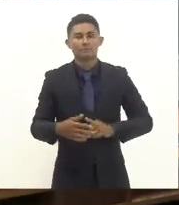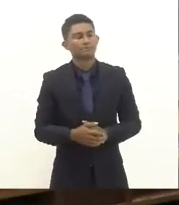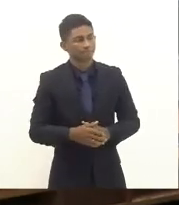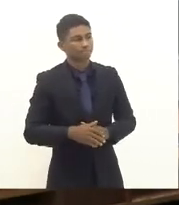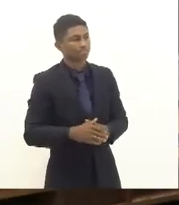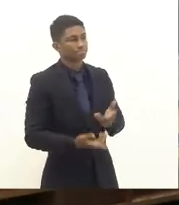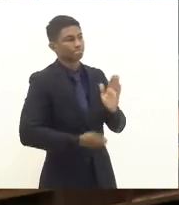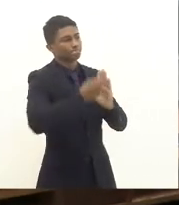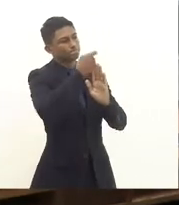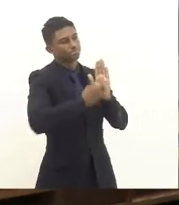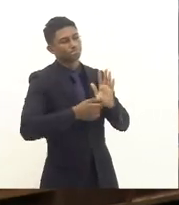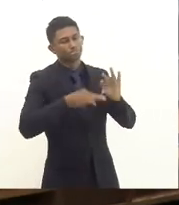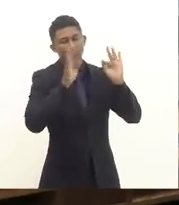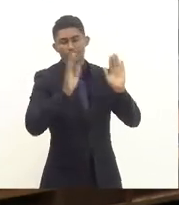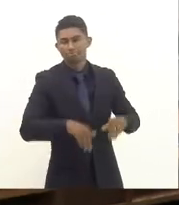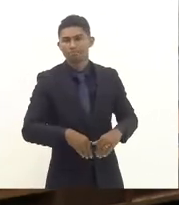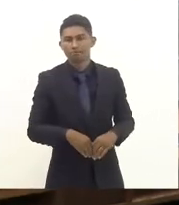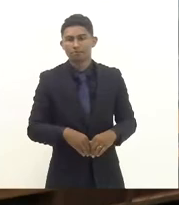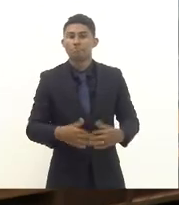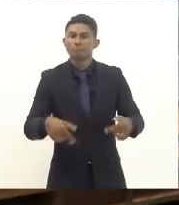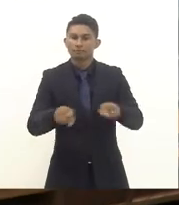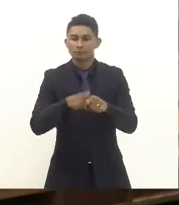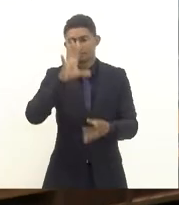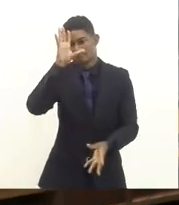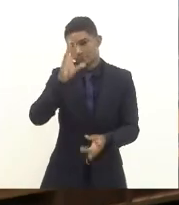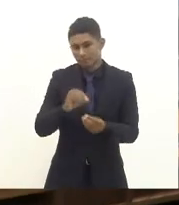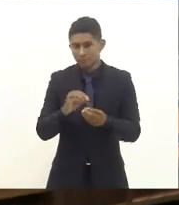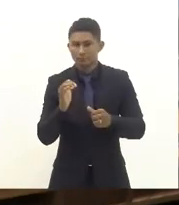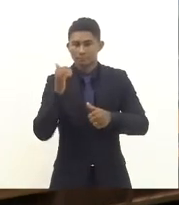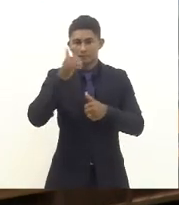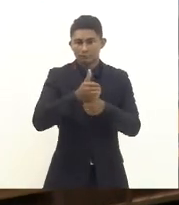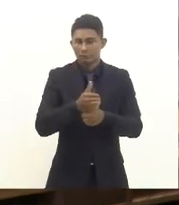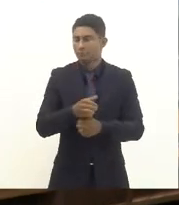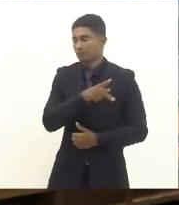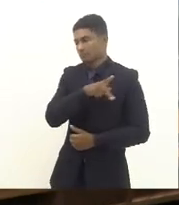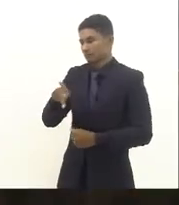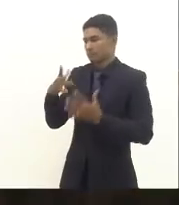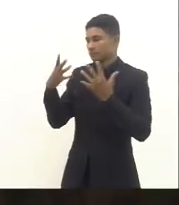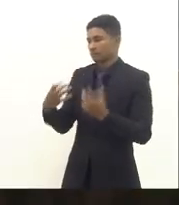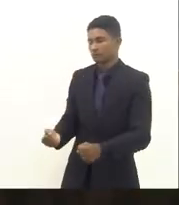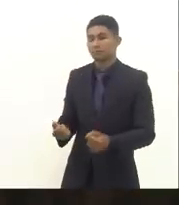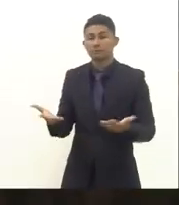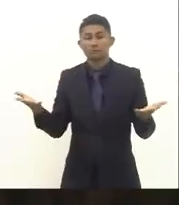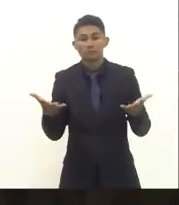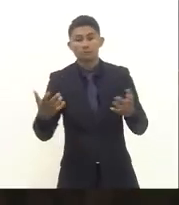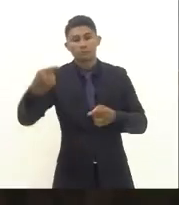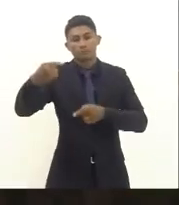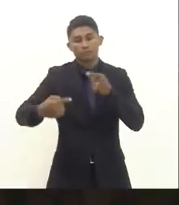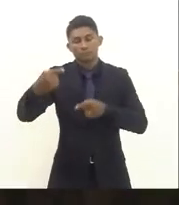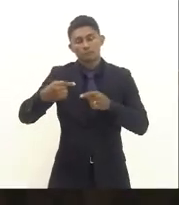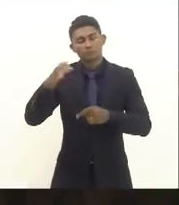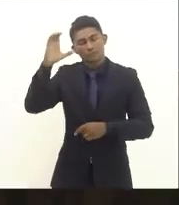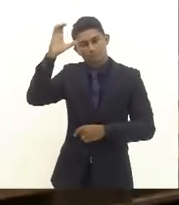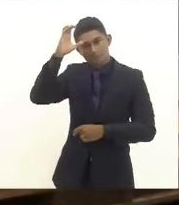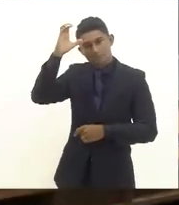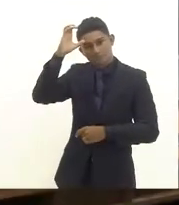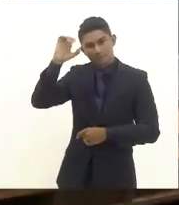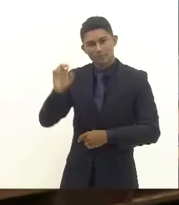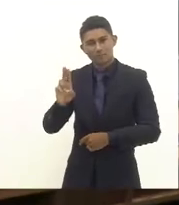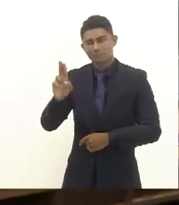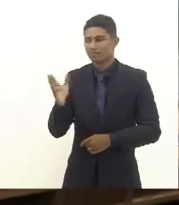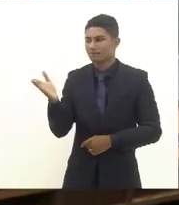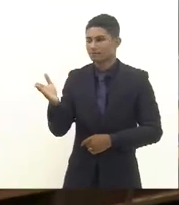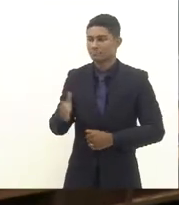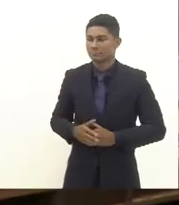de redação e concluído Por substitutivo que a presidente a de fere Continua em discussão a deputado a tia Ju